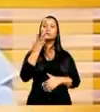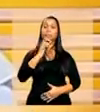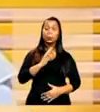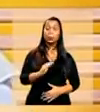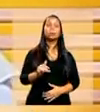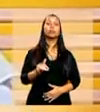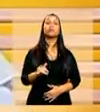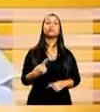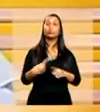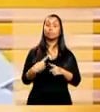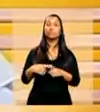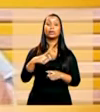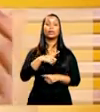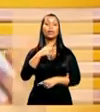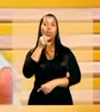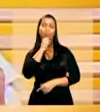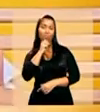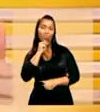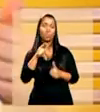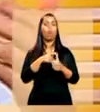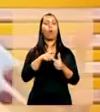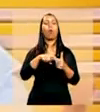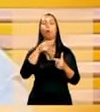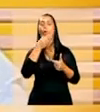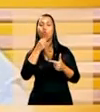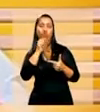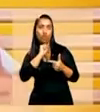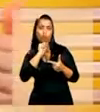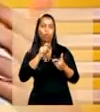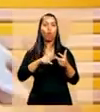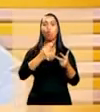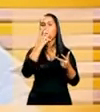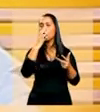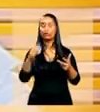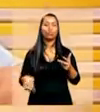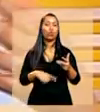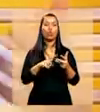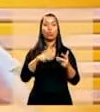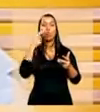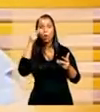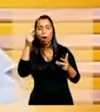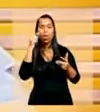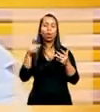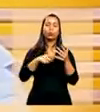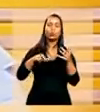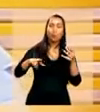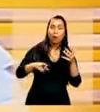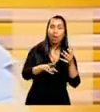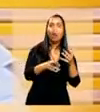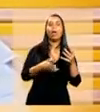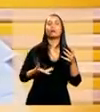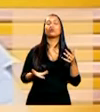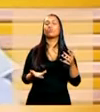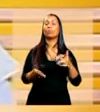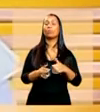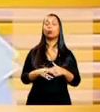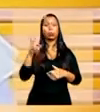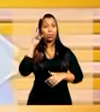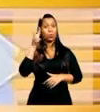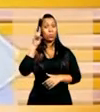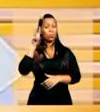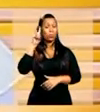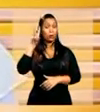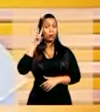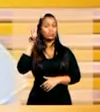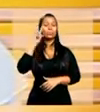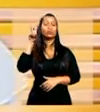atenção da criança pelo fato de ter a vovó, o vovô, o cachorro, o gato, o rato. E é uma história que